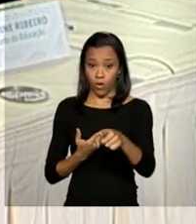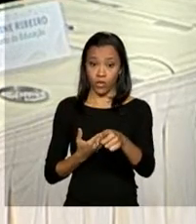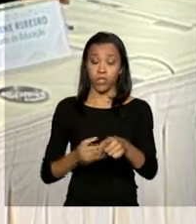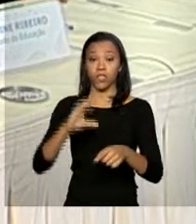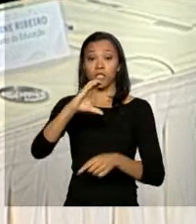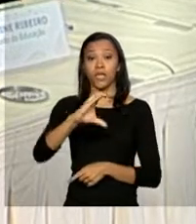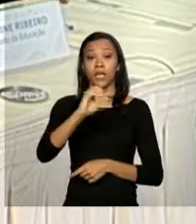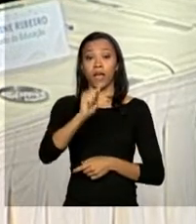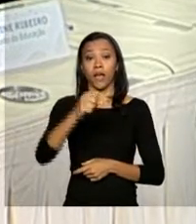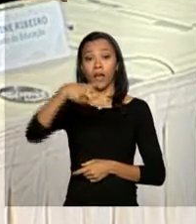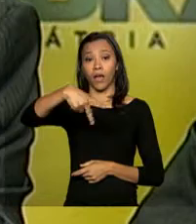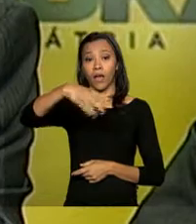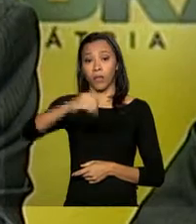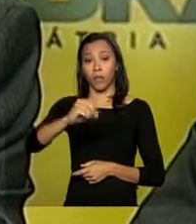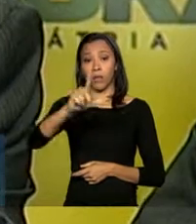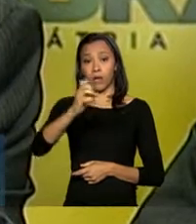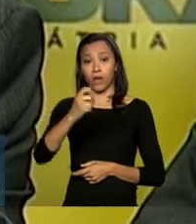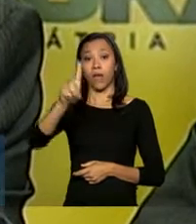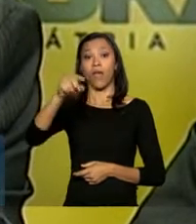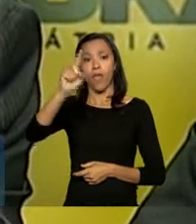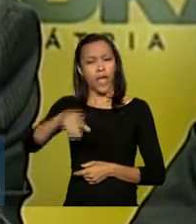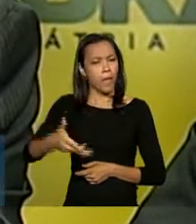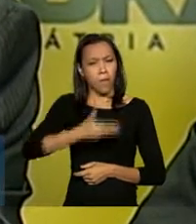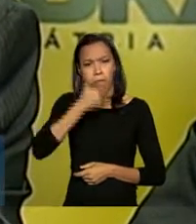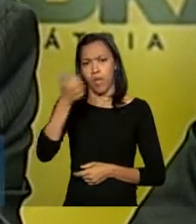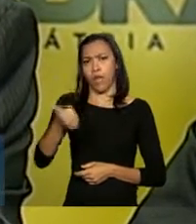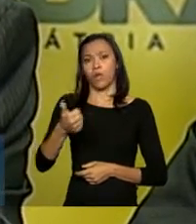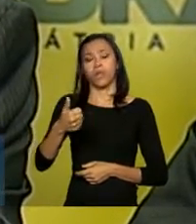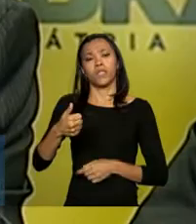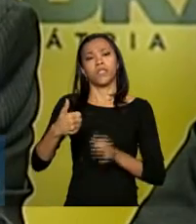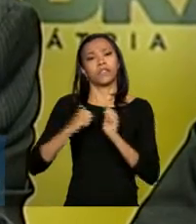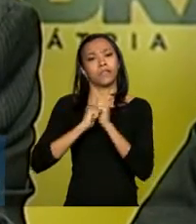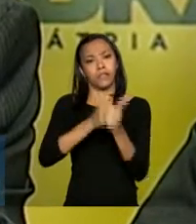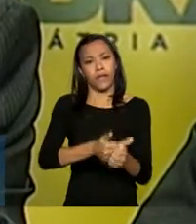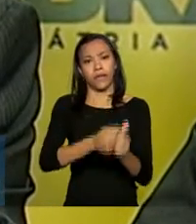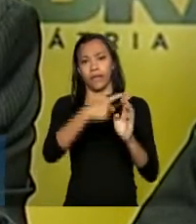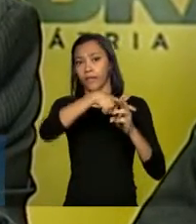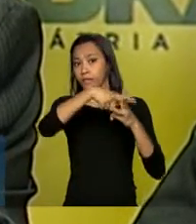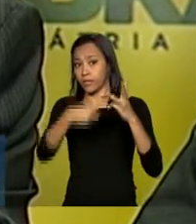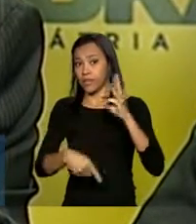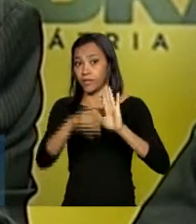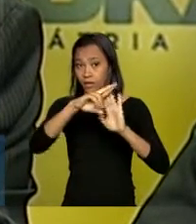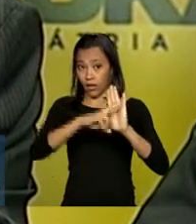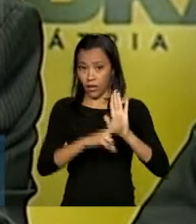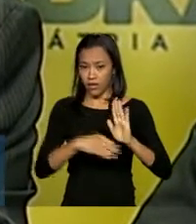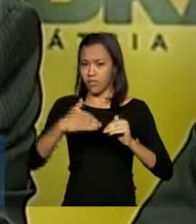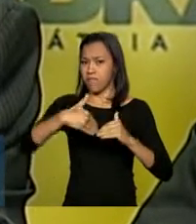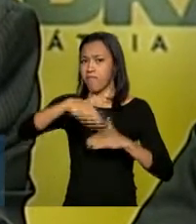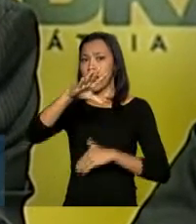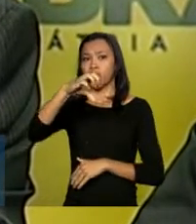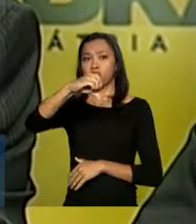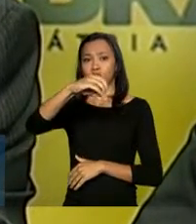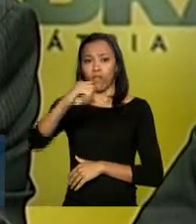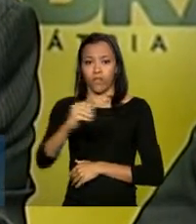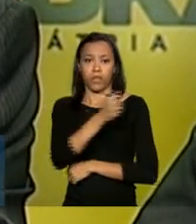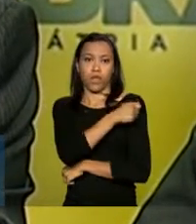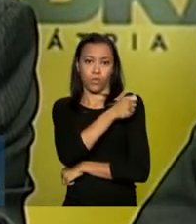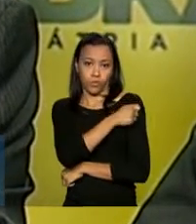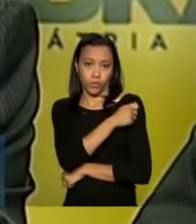escola privada do Brasil, atendidos os três critérios. Mais de 90 alunos, permanência da